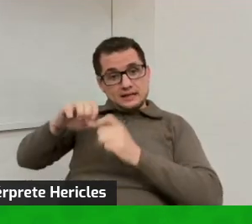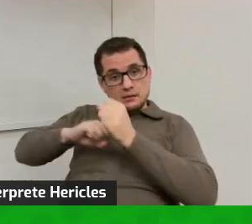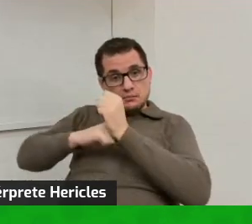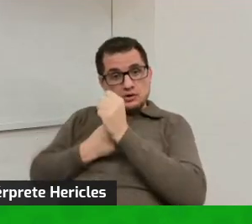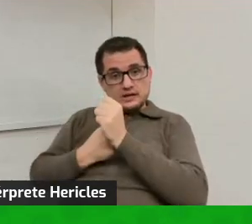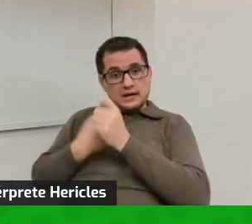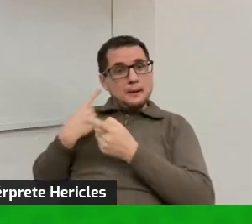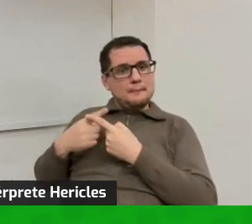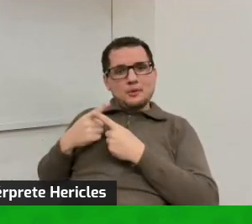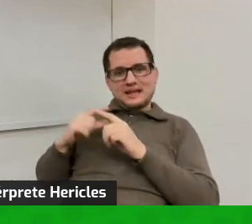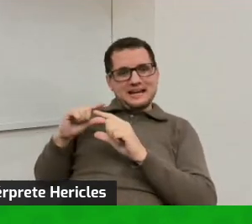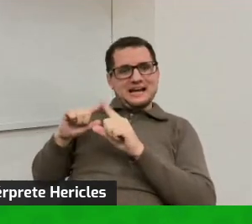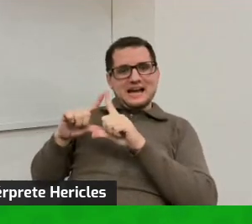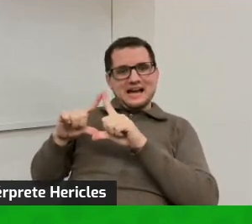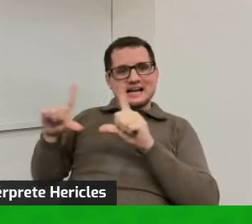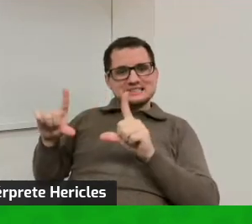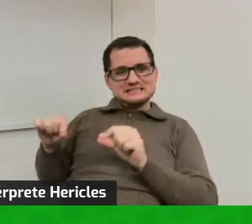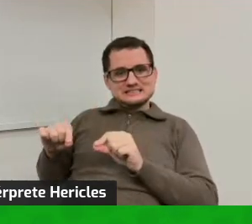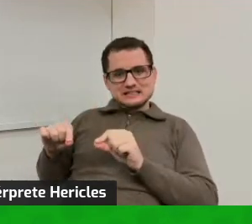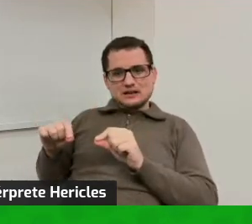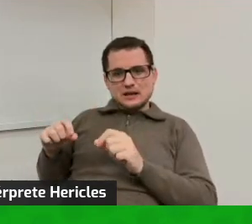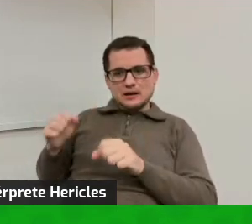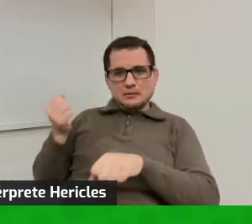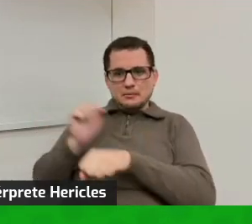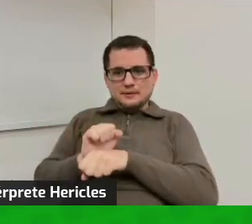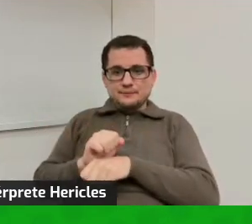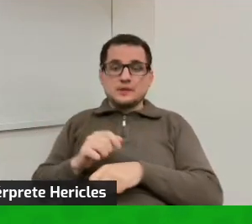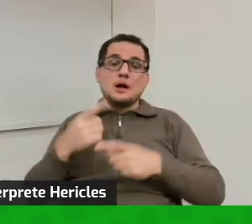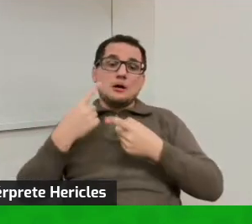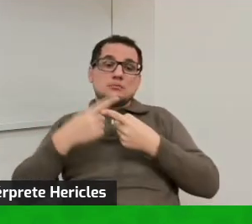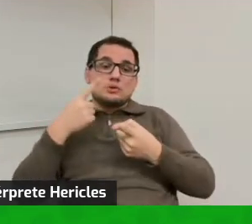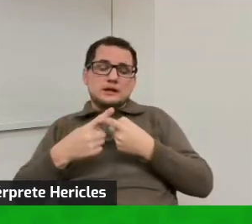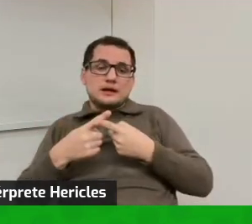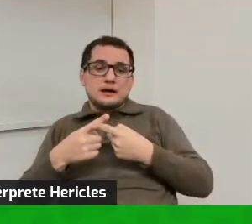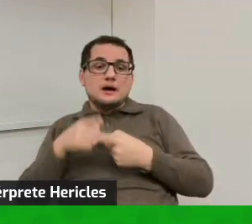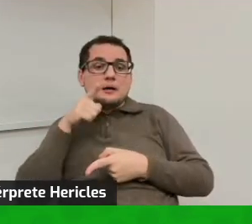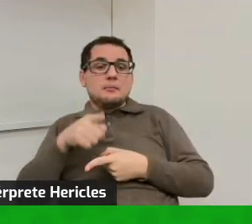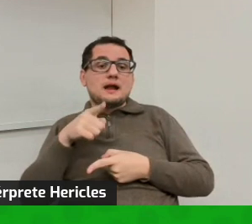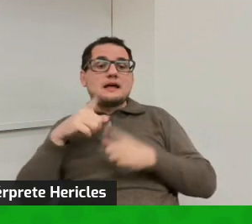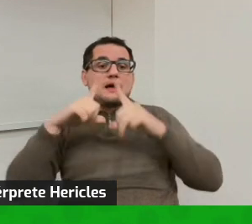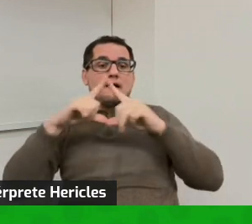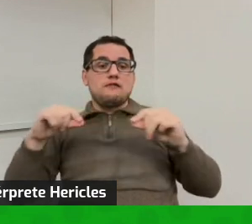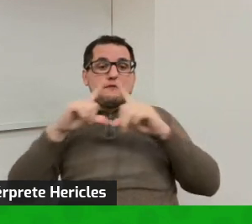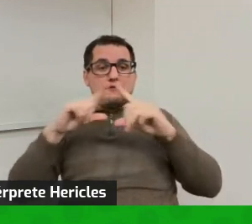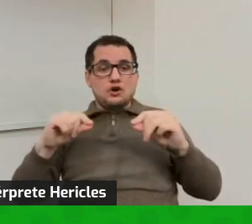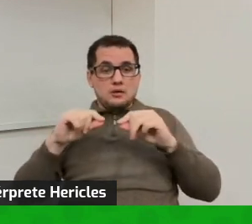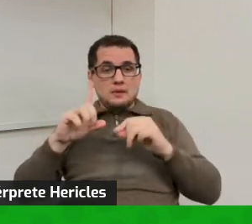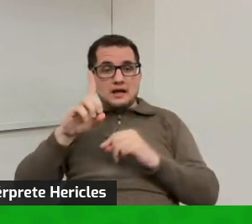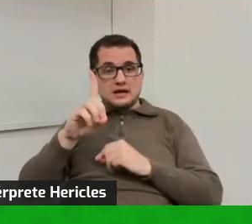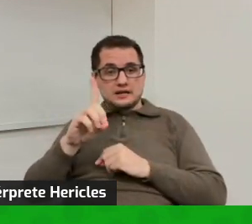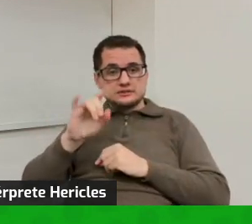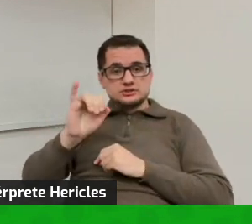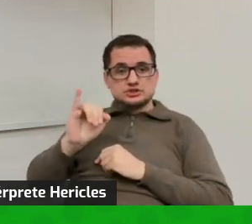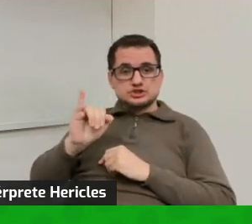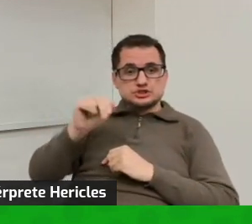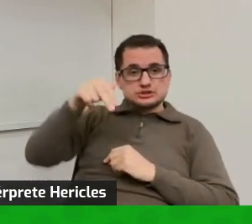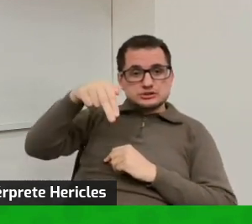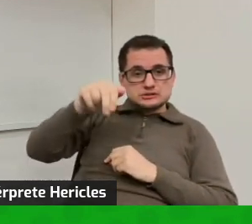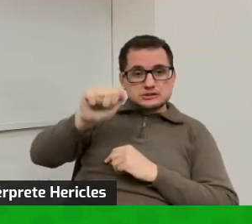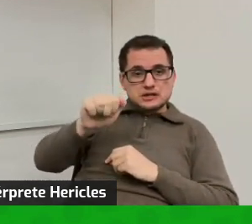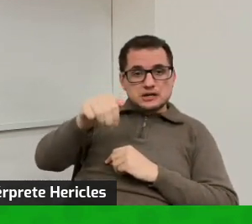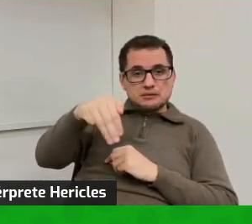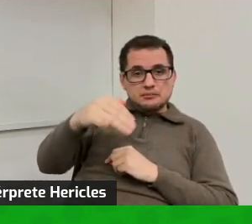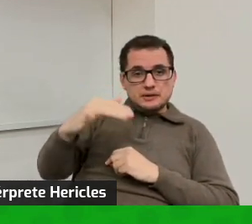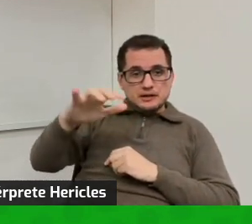cardzinho de atividade, né? Para que isso? Para ela se tornar dinâmica. Então, se eu coloco que minha meta agora é R$ 5, todos